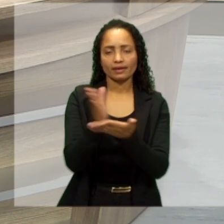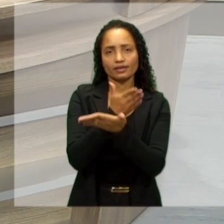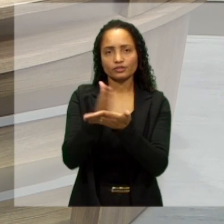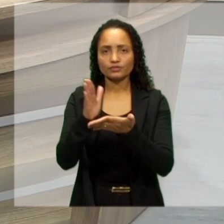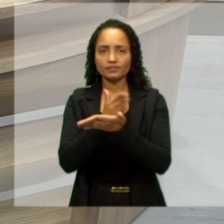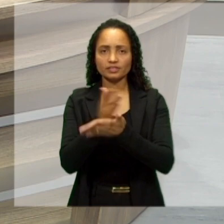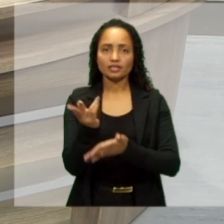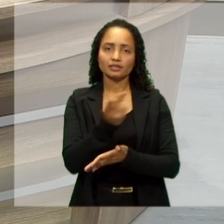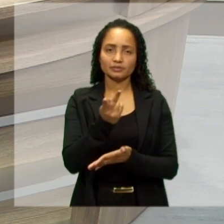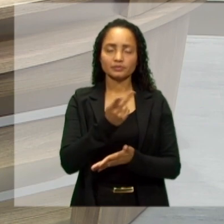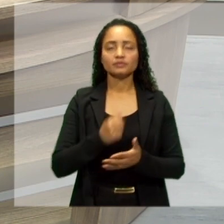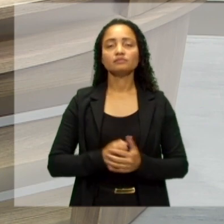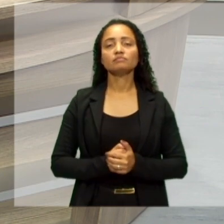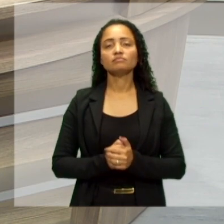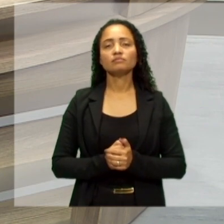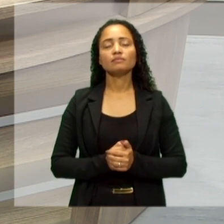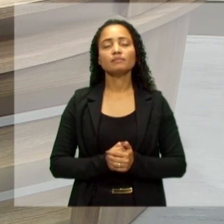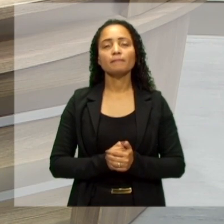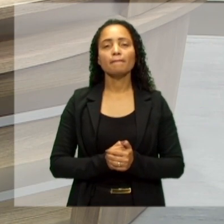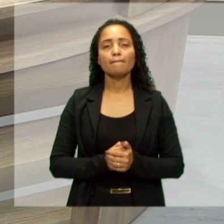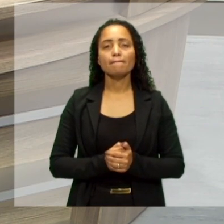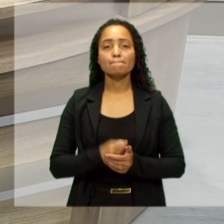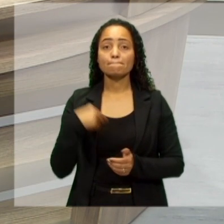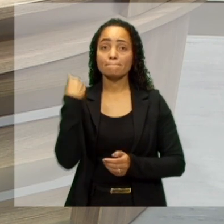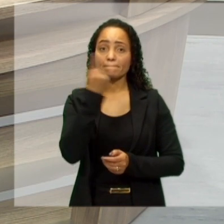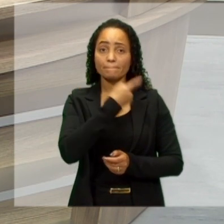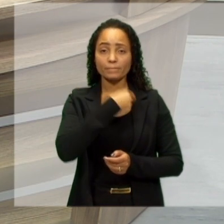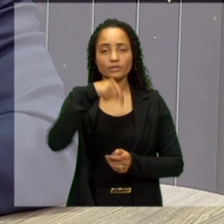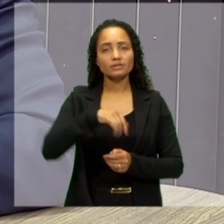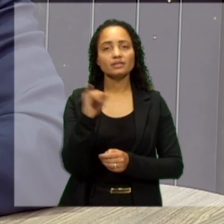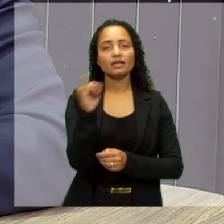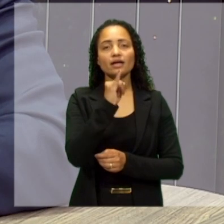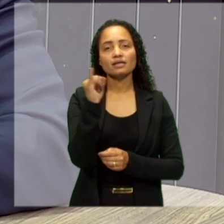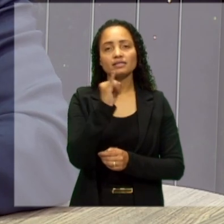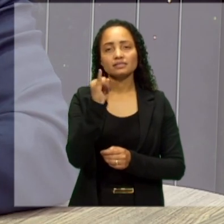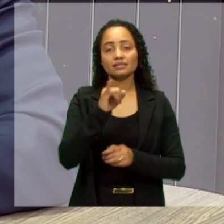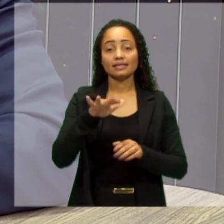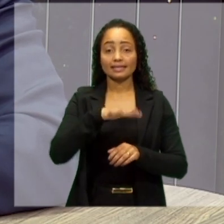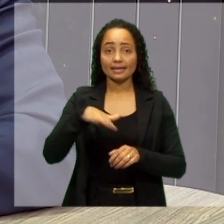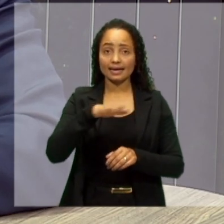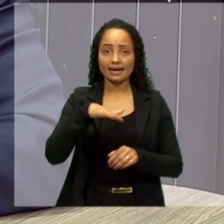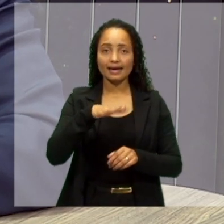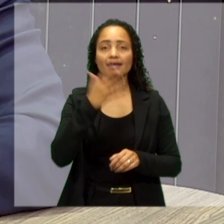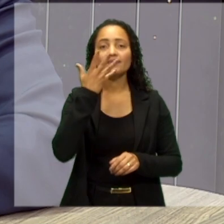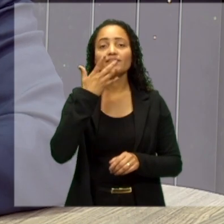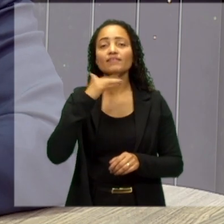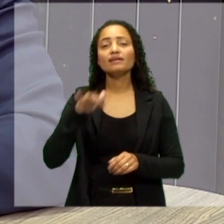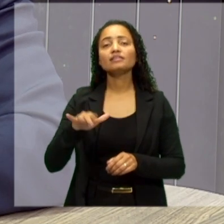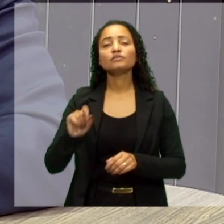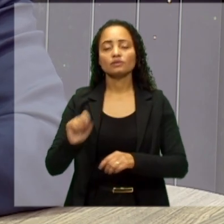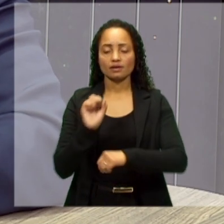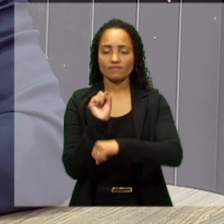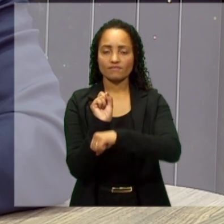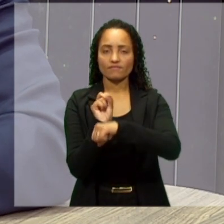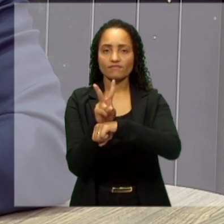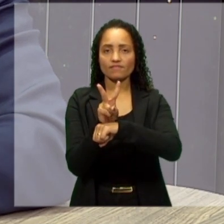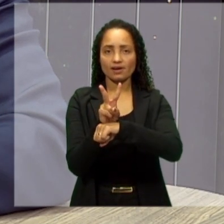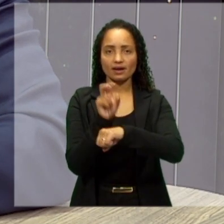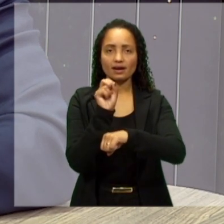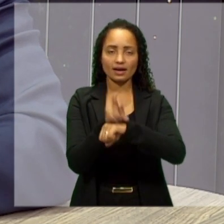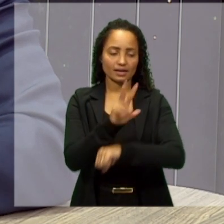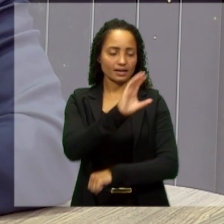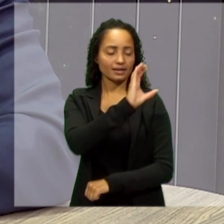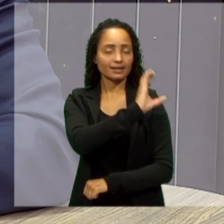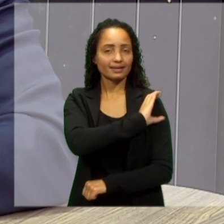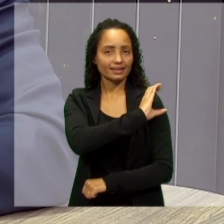Itajaí a gente teve uma atuação muito forte na área da infância, com vagas em creche. Então, o município não fornecia